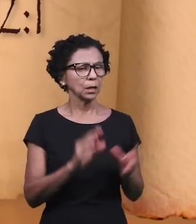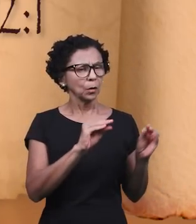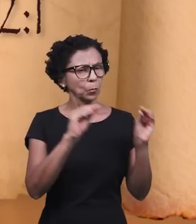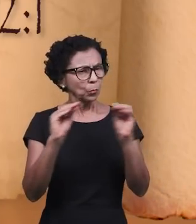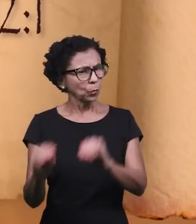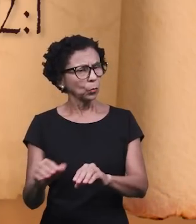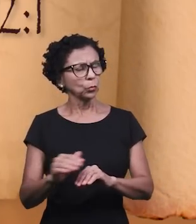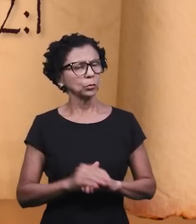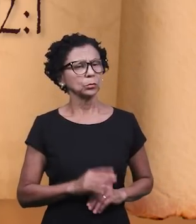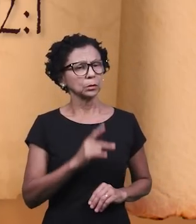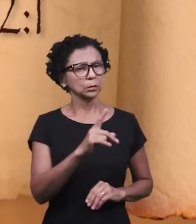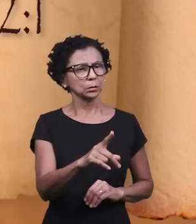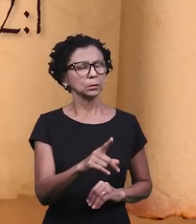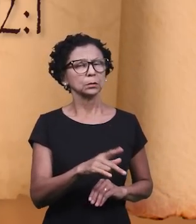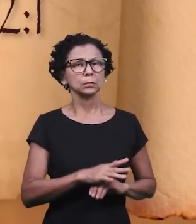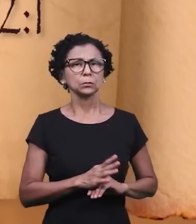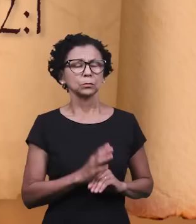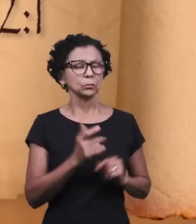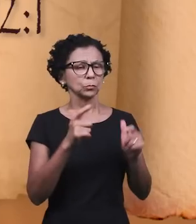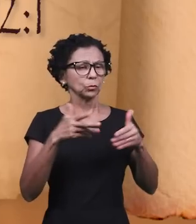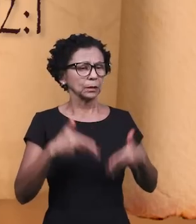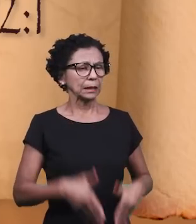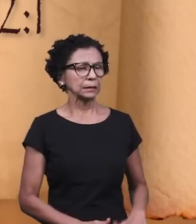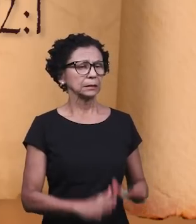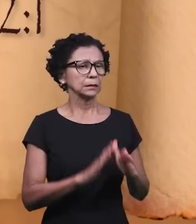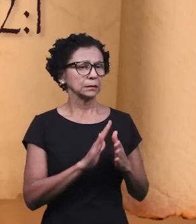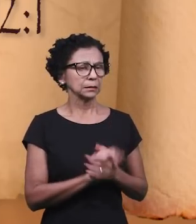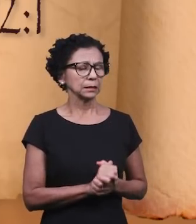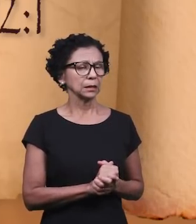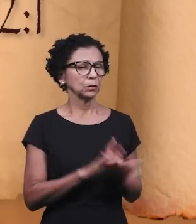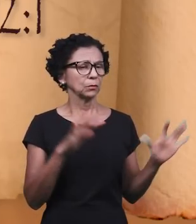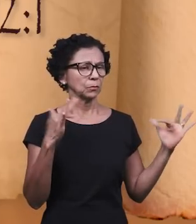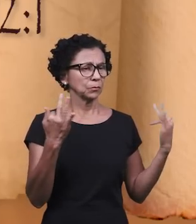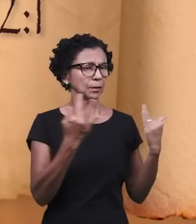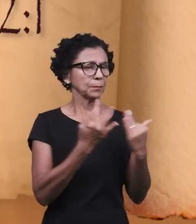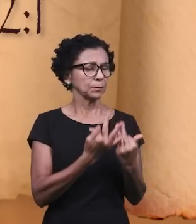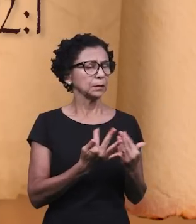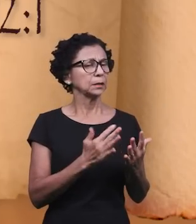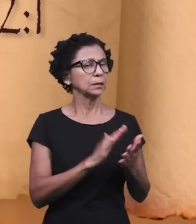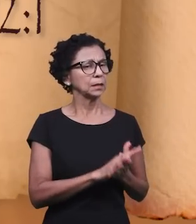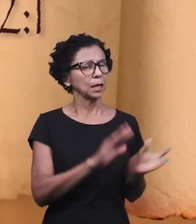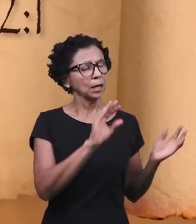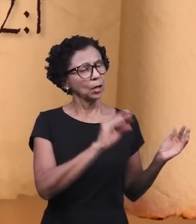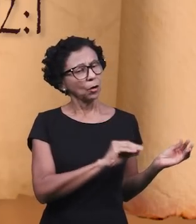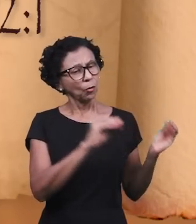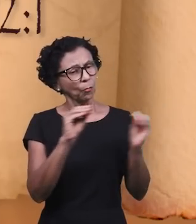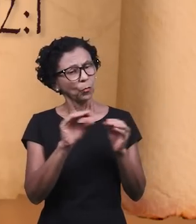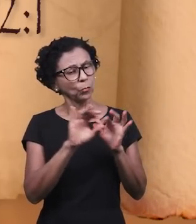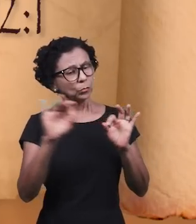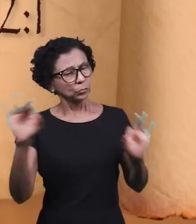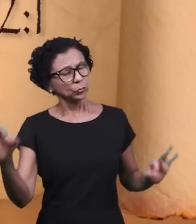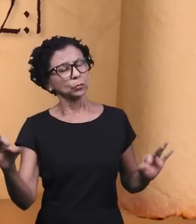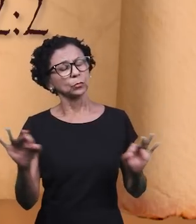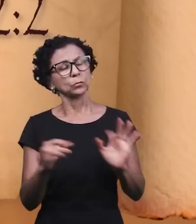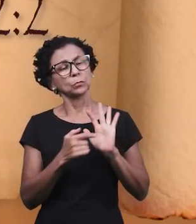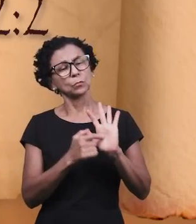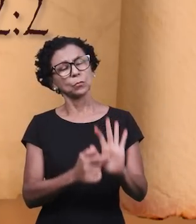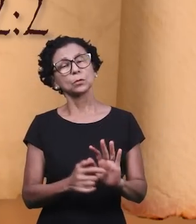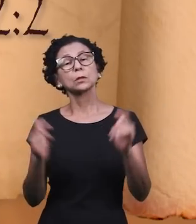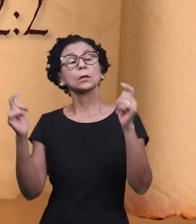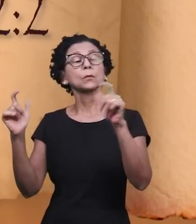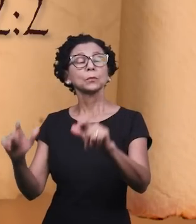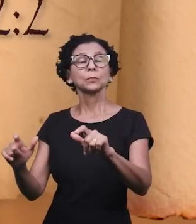mas sim a opinião de 3 pessoas, né, esse formato podcast, para que a gente tenha